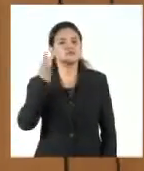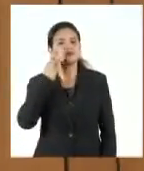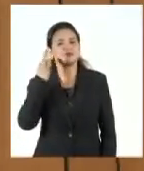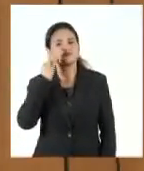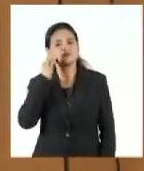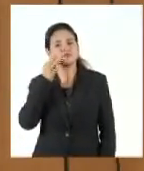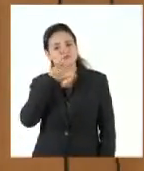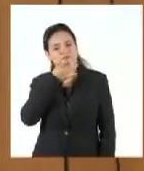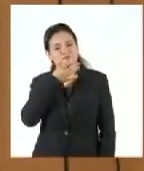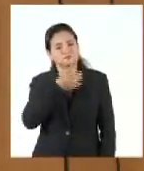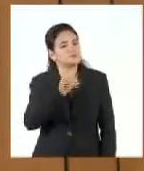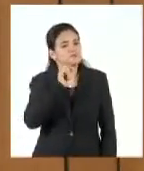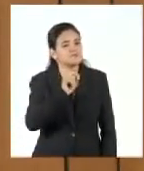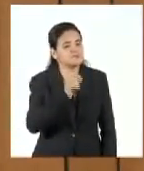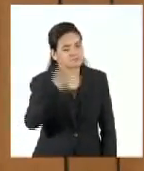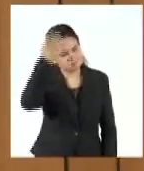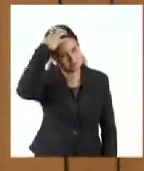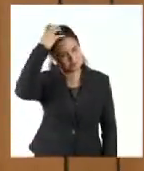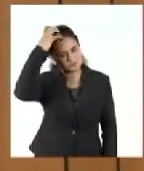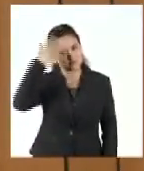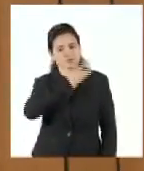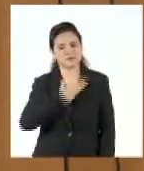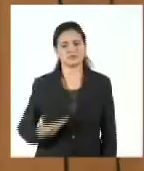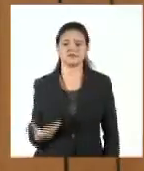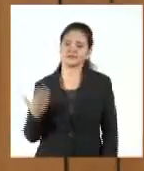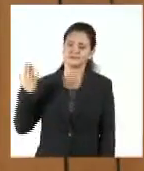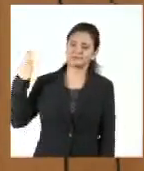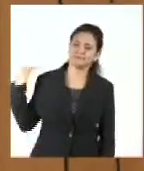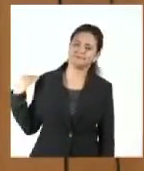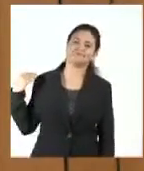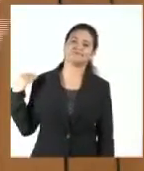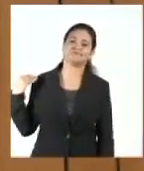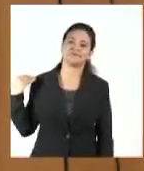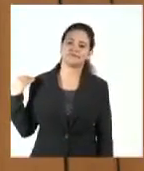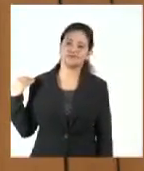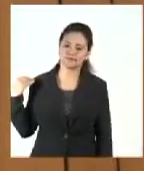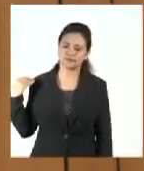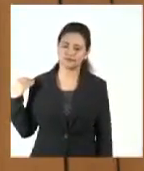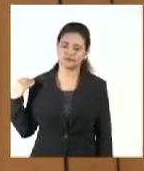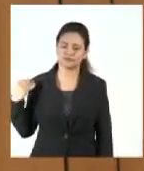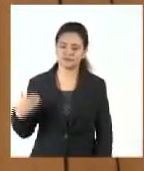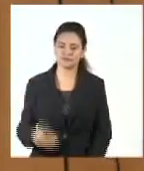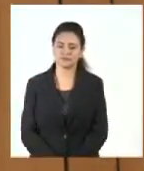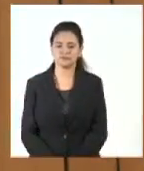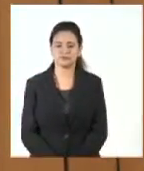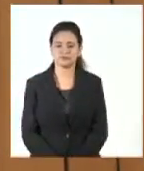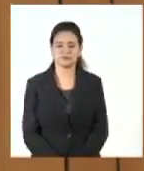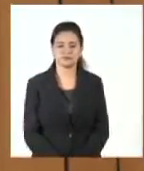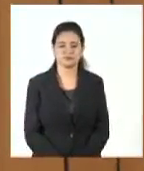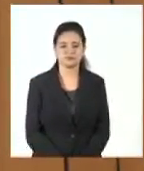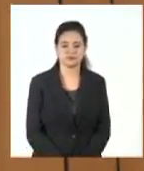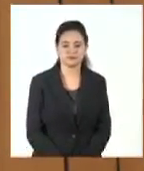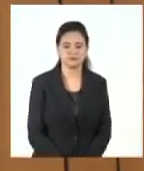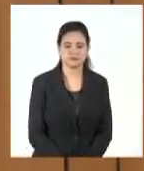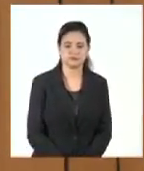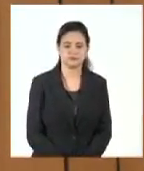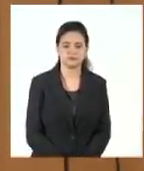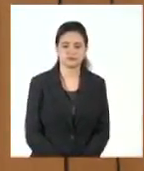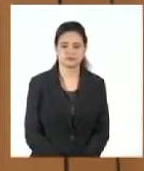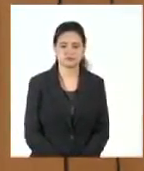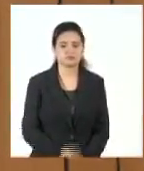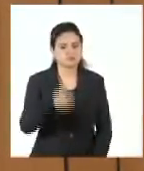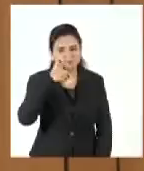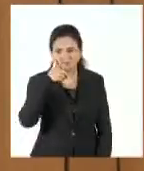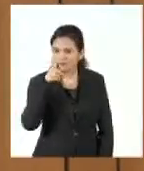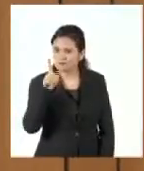passado. Ele acha que a crise na segurança pública é somente do passado. Ele é incapaz de entender